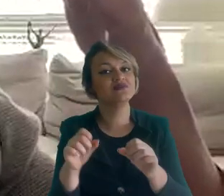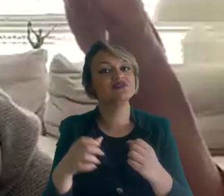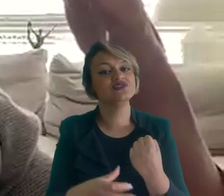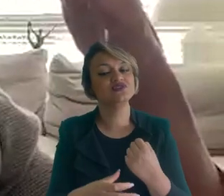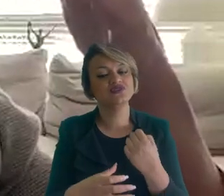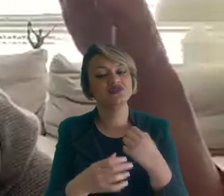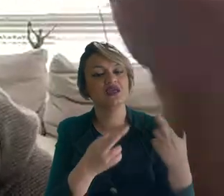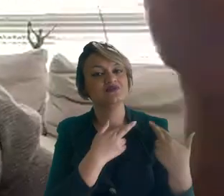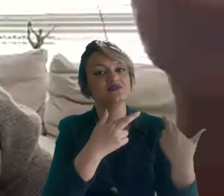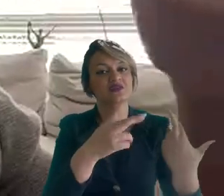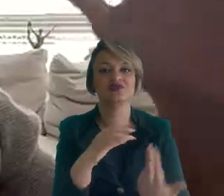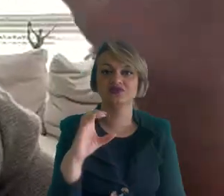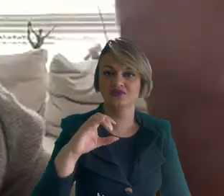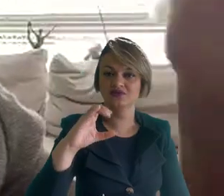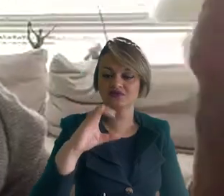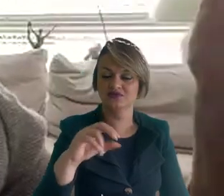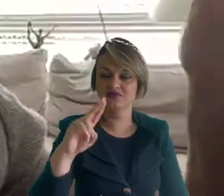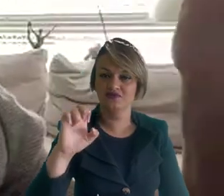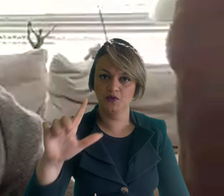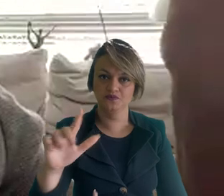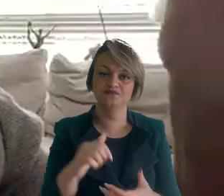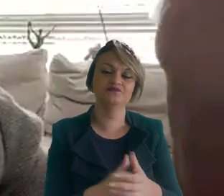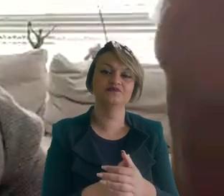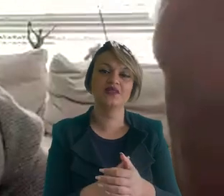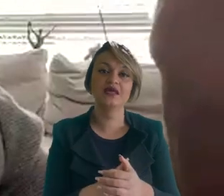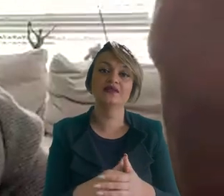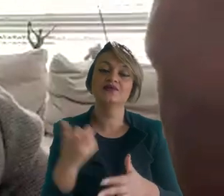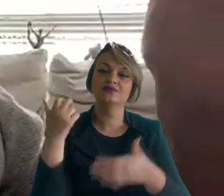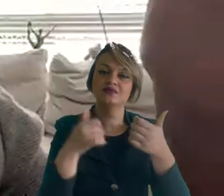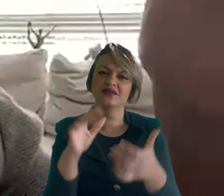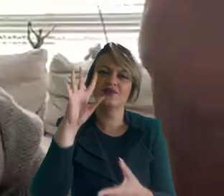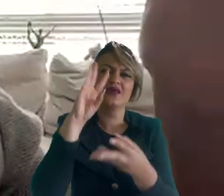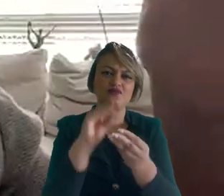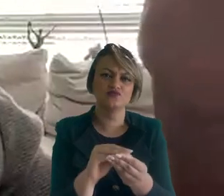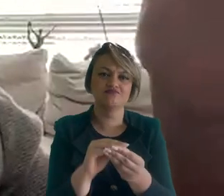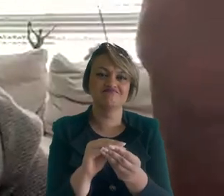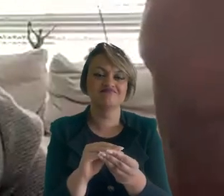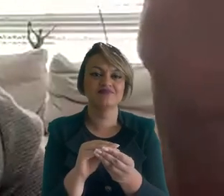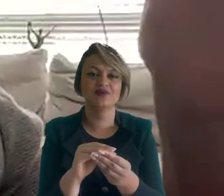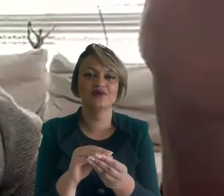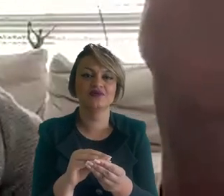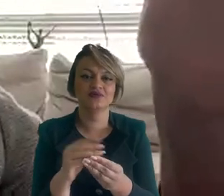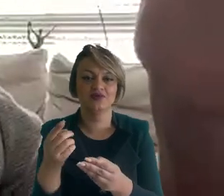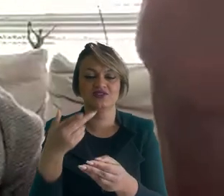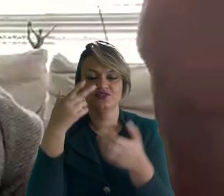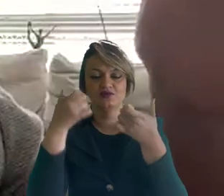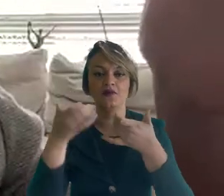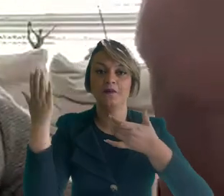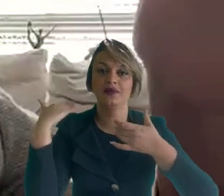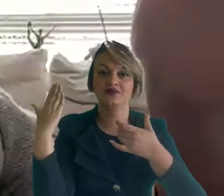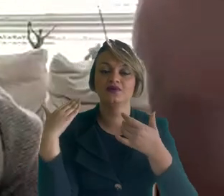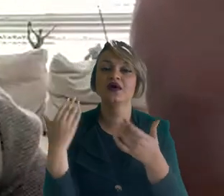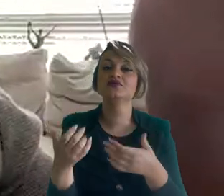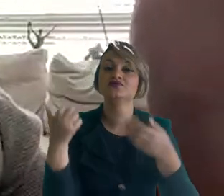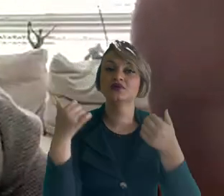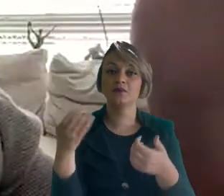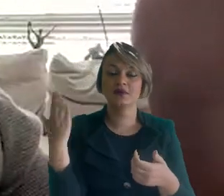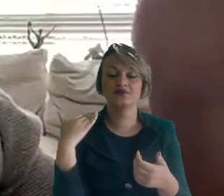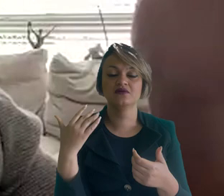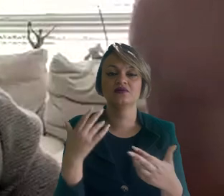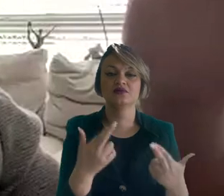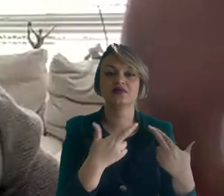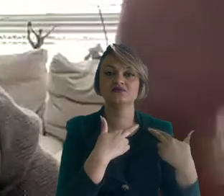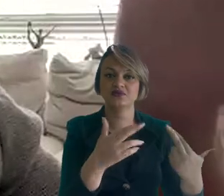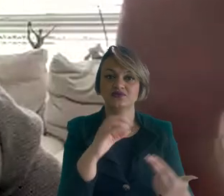civil objetiva então fazendo uma breve regressão do que falamos falamos que o sistema de